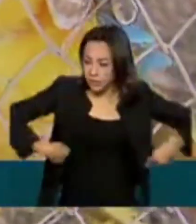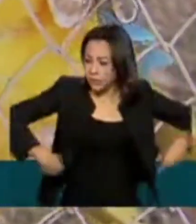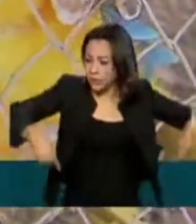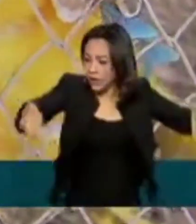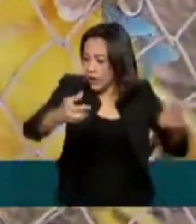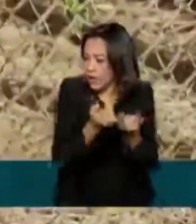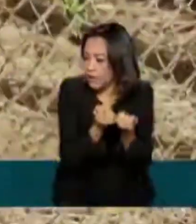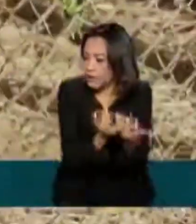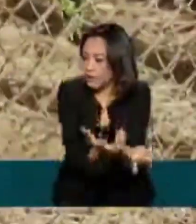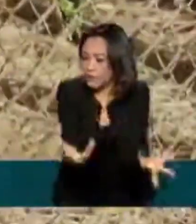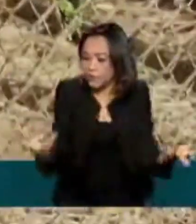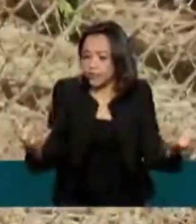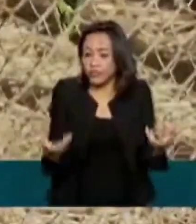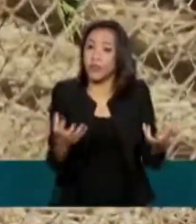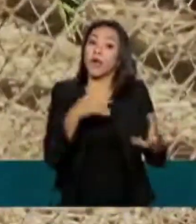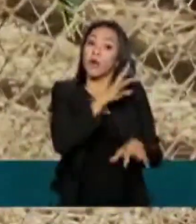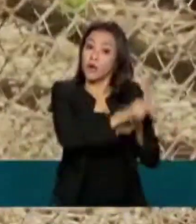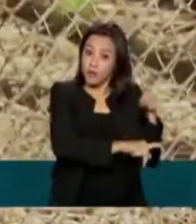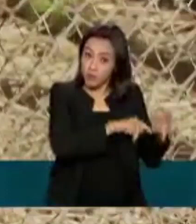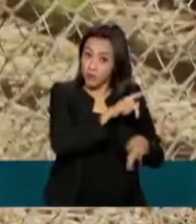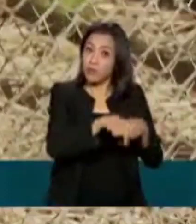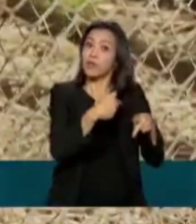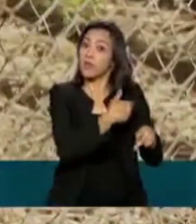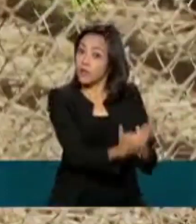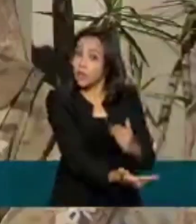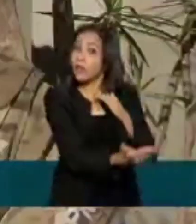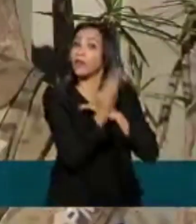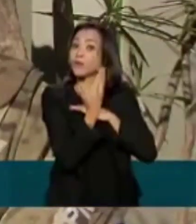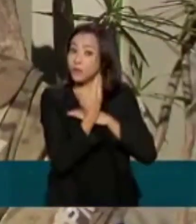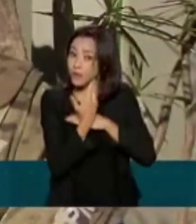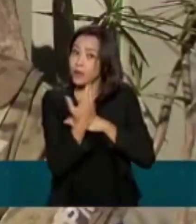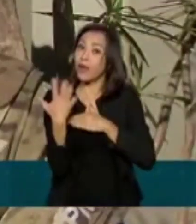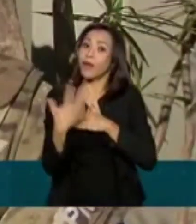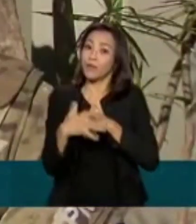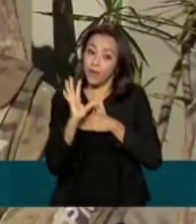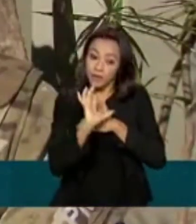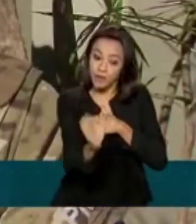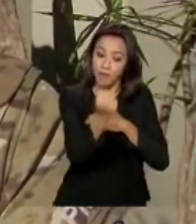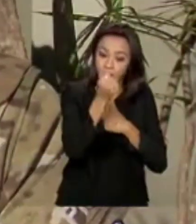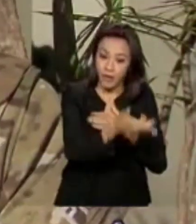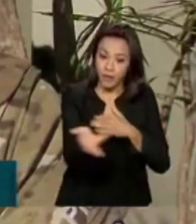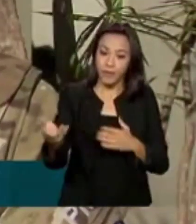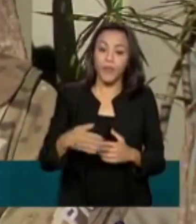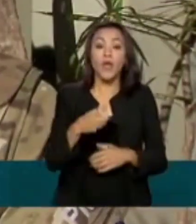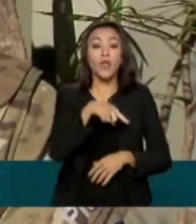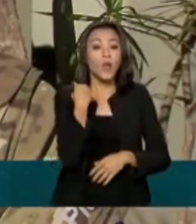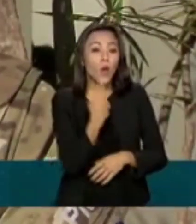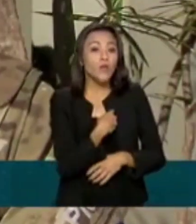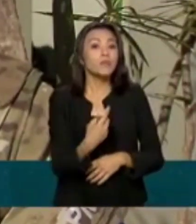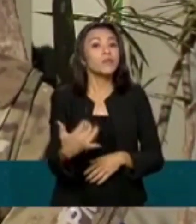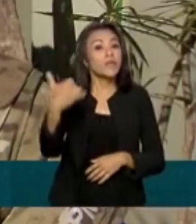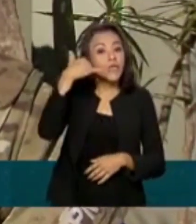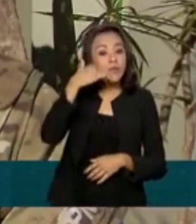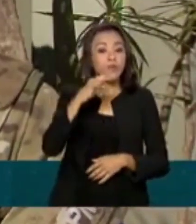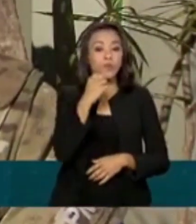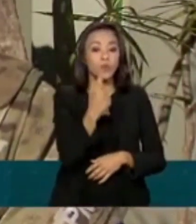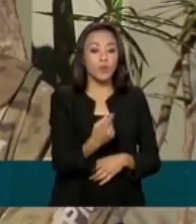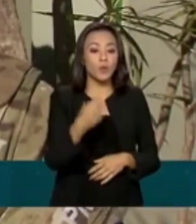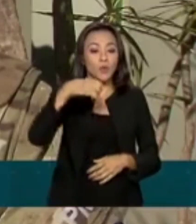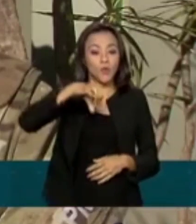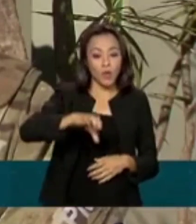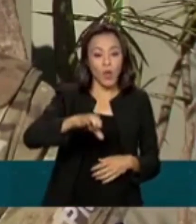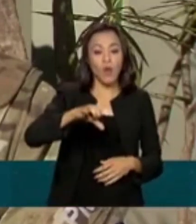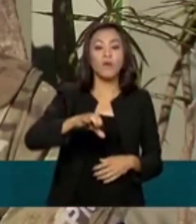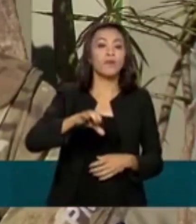população tem papel essencial no resgate dos animais. Nós também atendemos 190, onde a população em